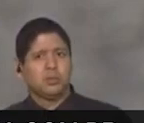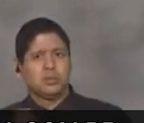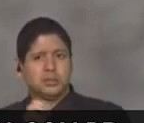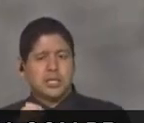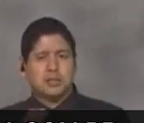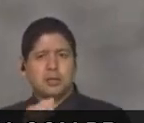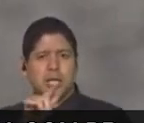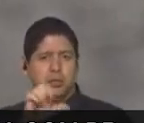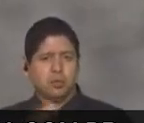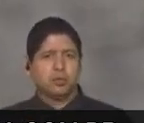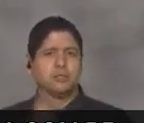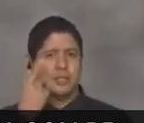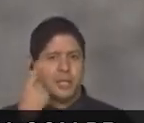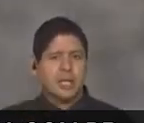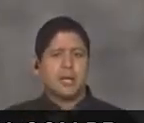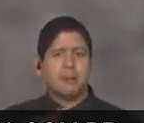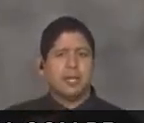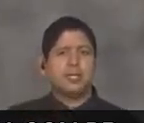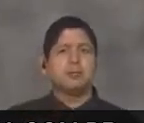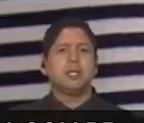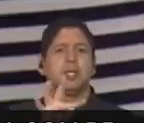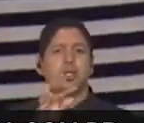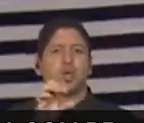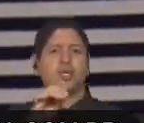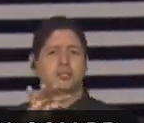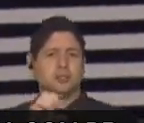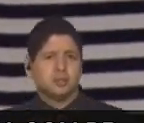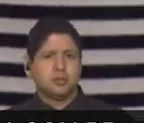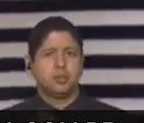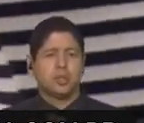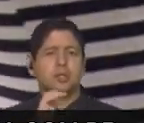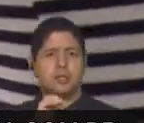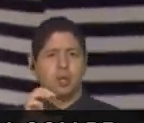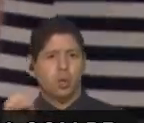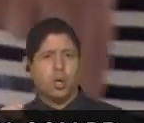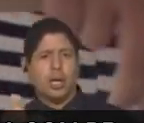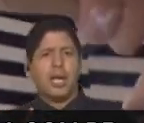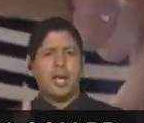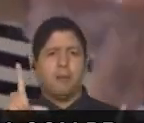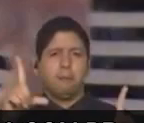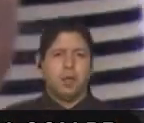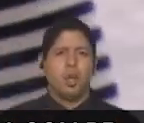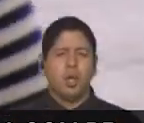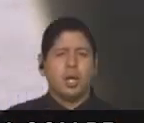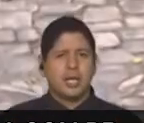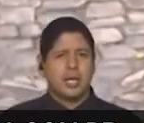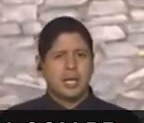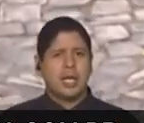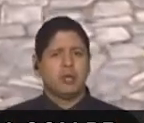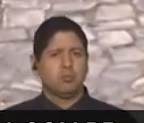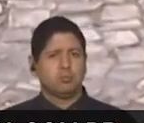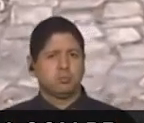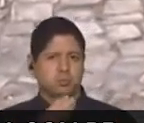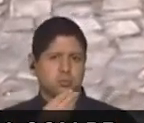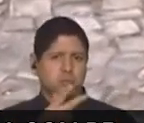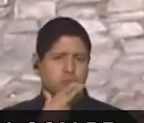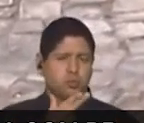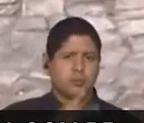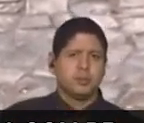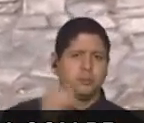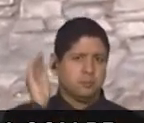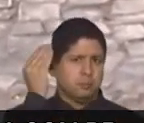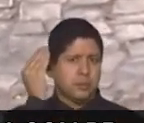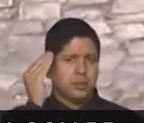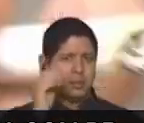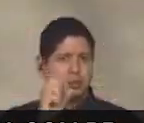de Alagoas, Ceará, Pará e Tocantins. O Centro-Oeste ficou com os menores índices de gastos com tabaco, especialmente Mato Grosso